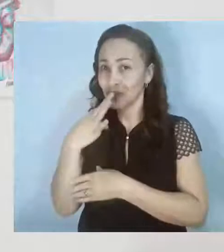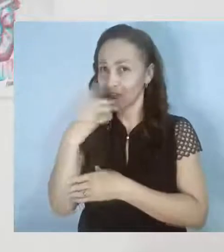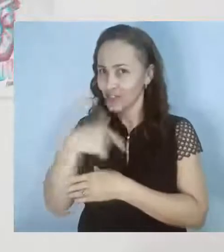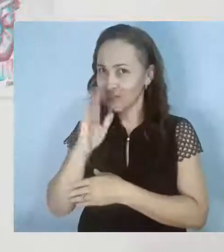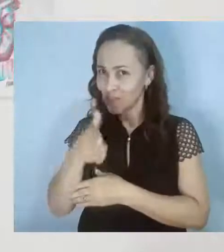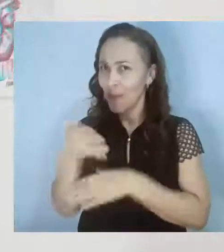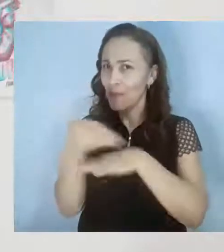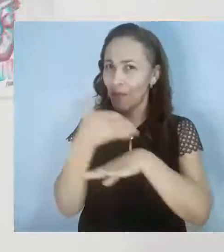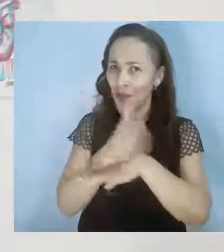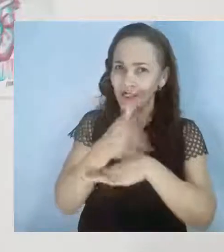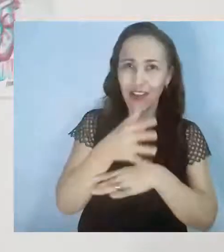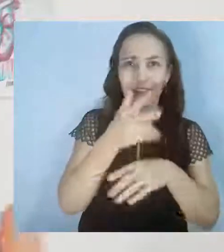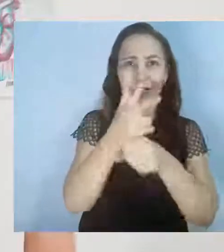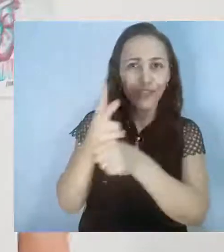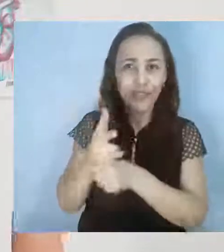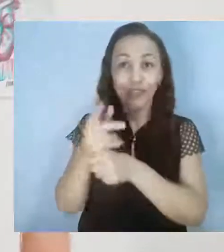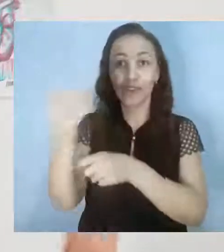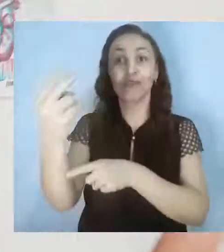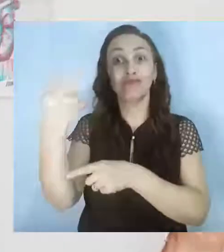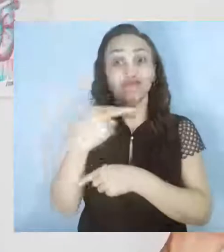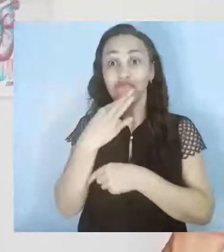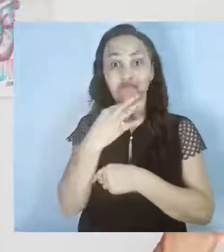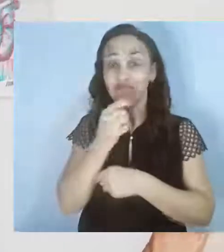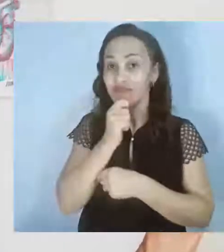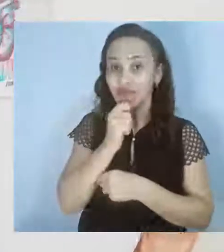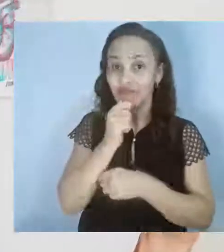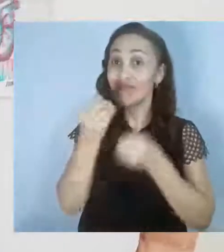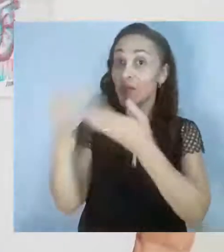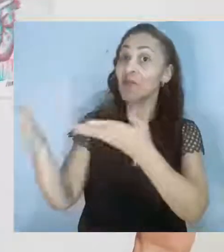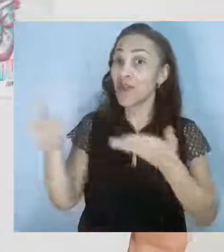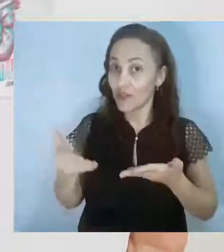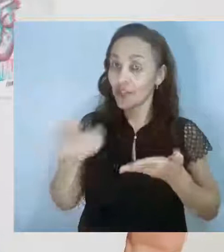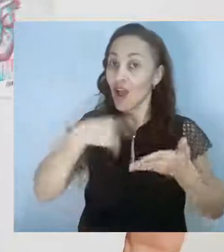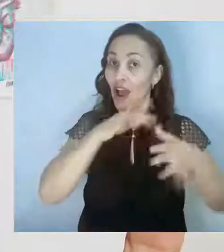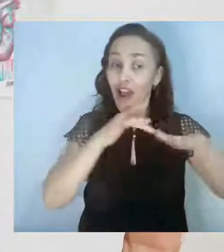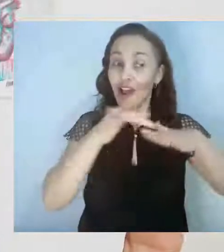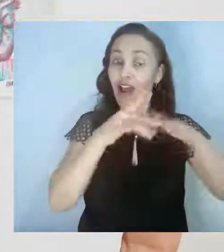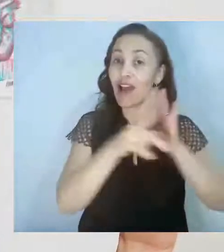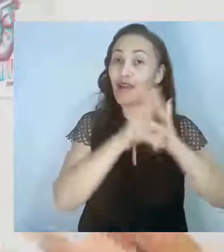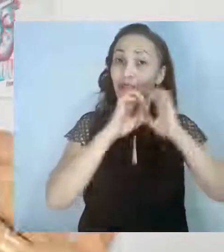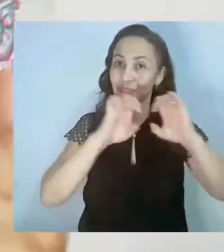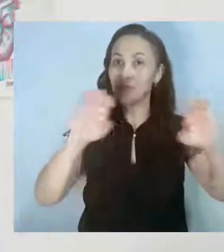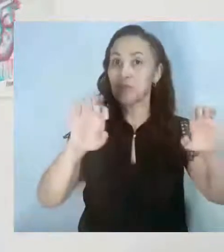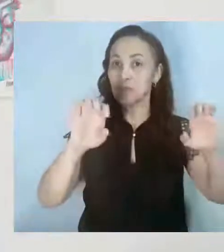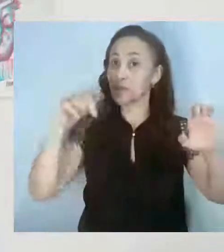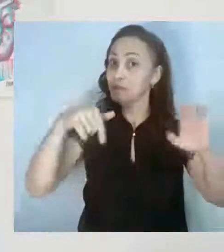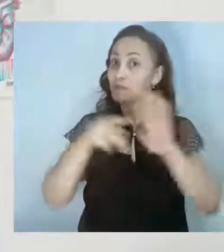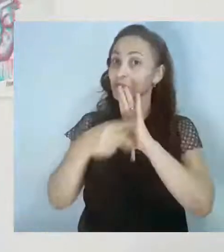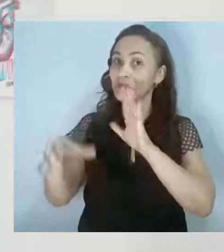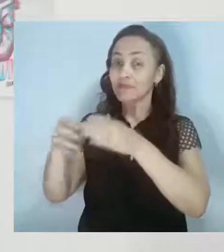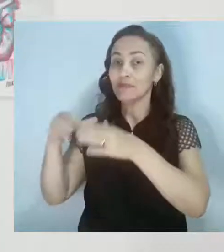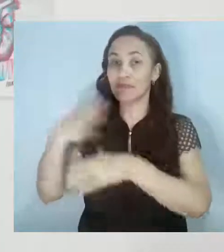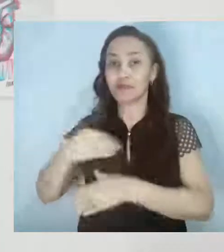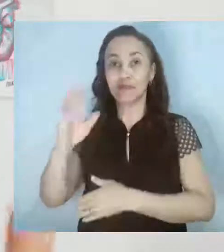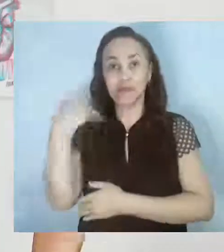de muitos vídeos, ou você que não me conhece, seja bem-vindo aos nossos canais de evangelização aqui da comunidade Filhos